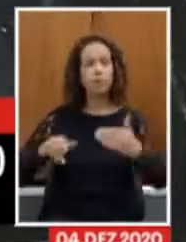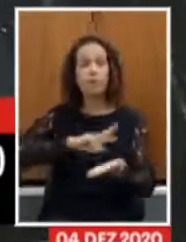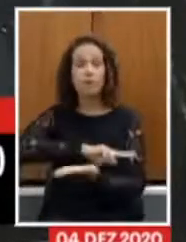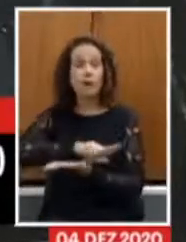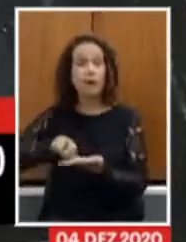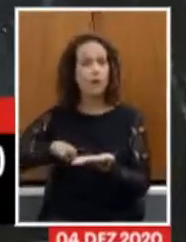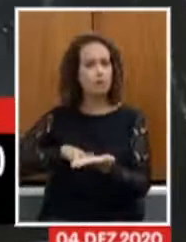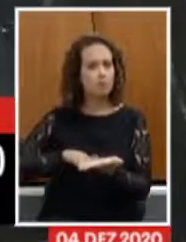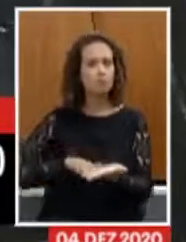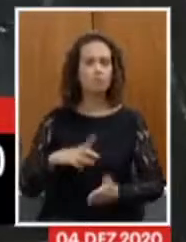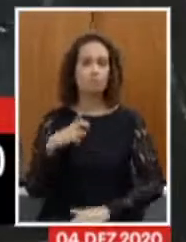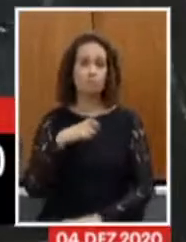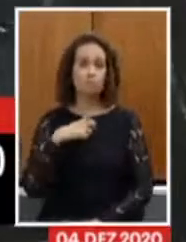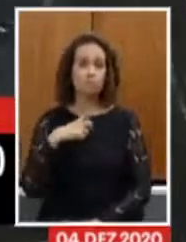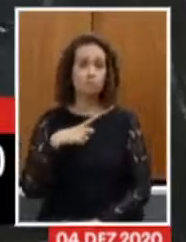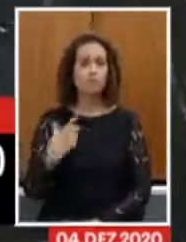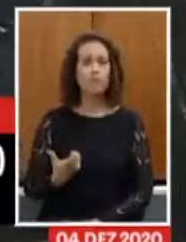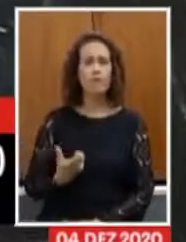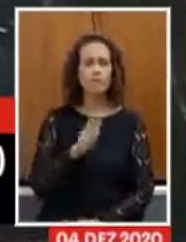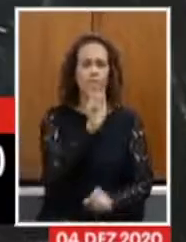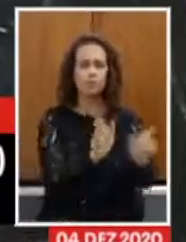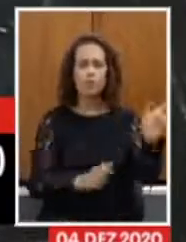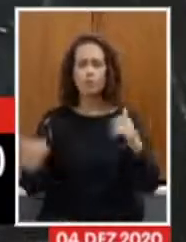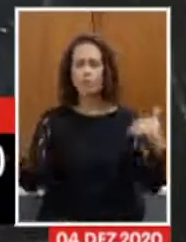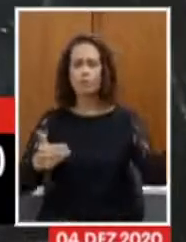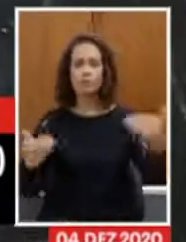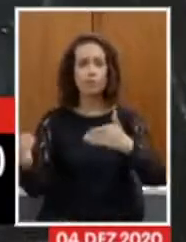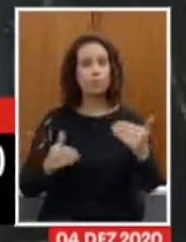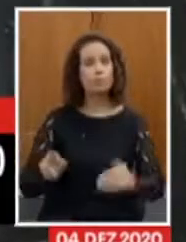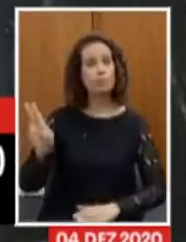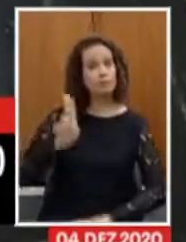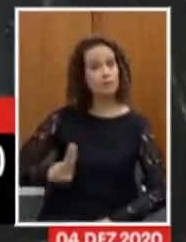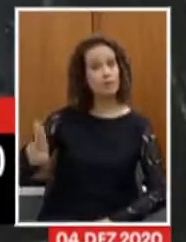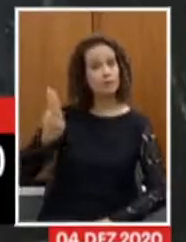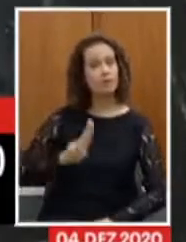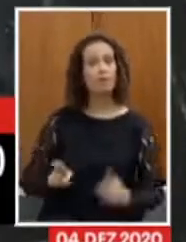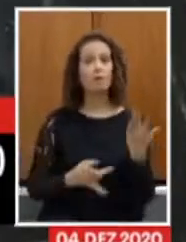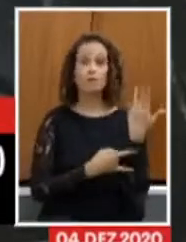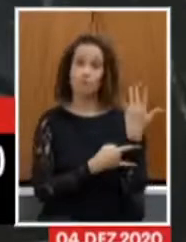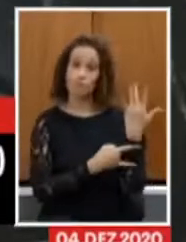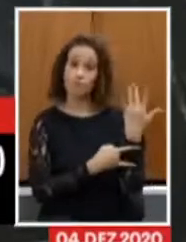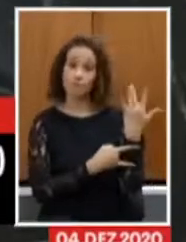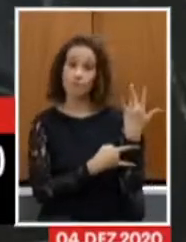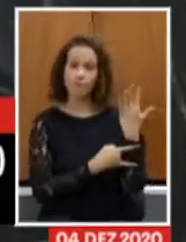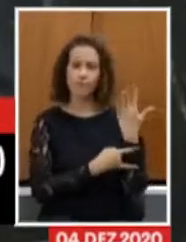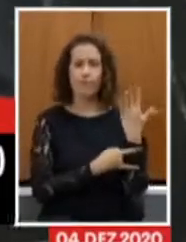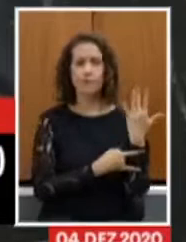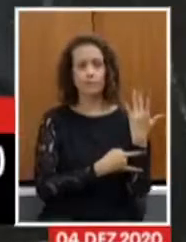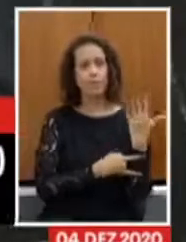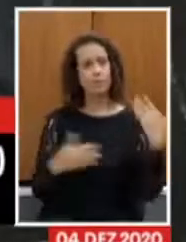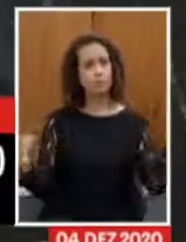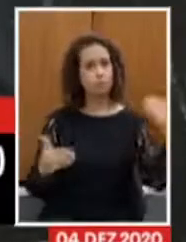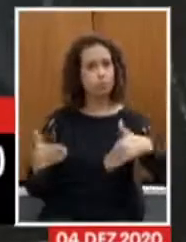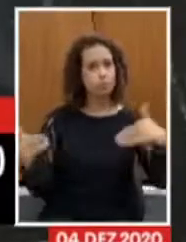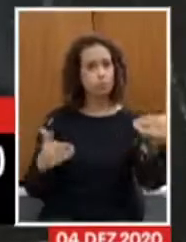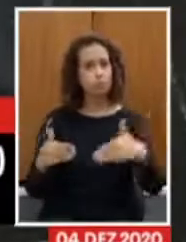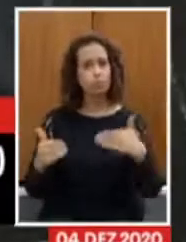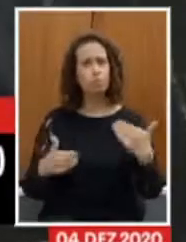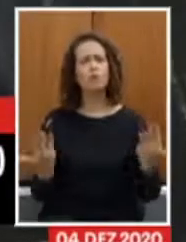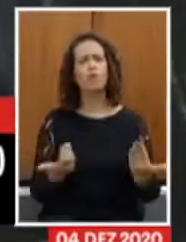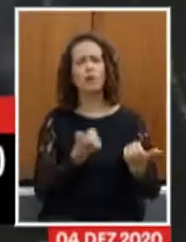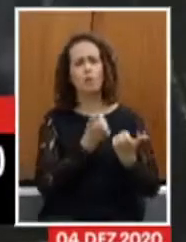uma grande participação da Universidade Federal de Minas Gerais, a UFMG, deu